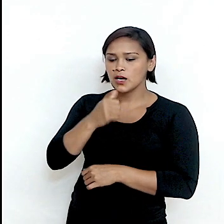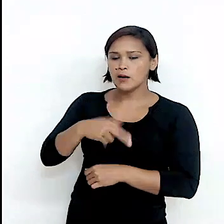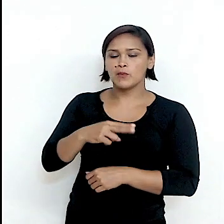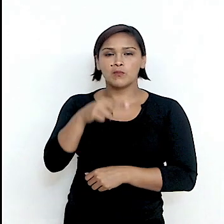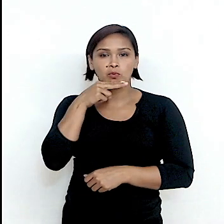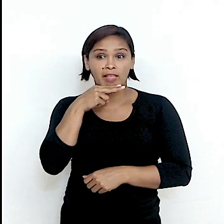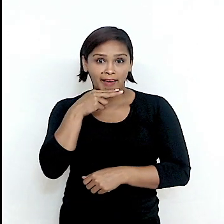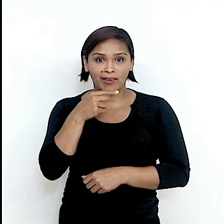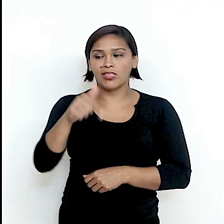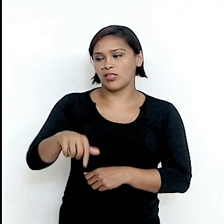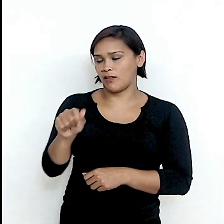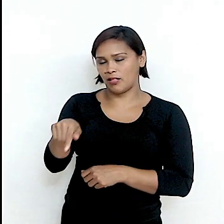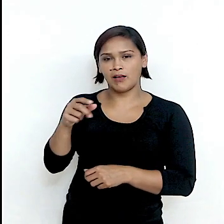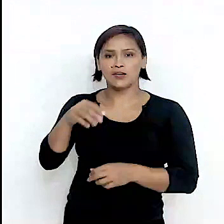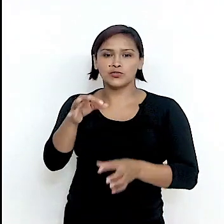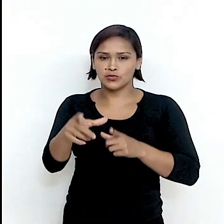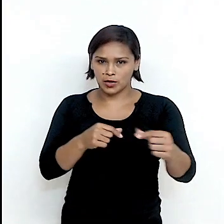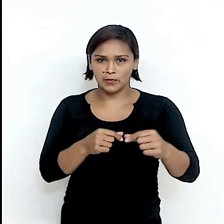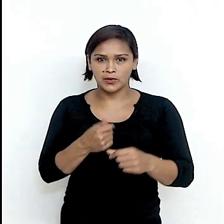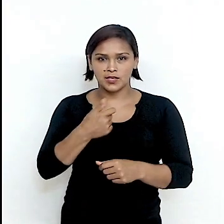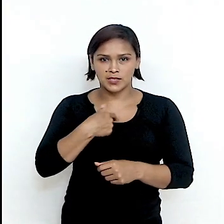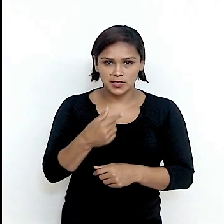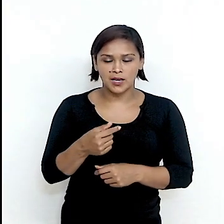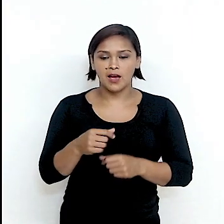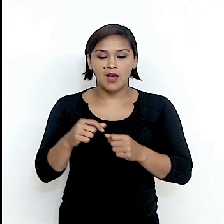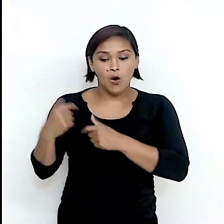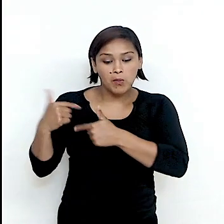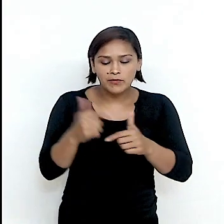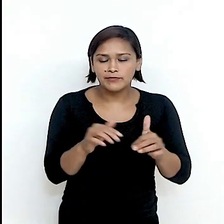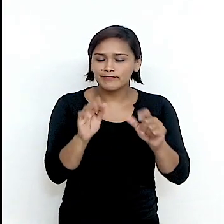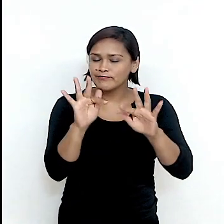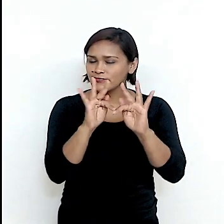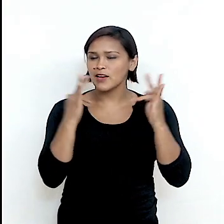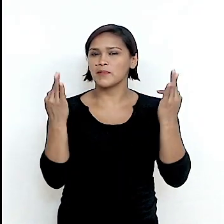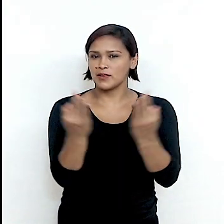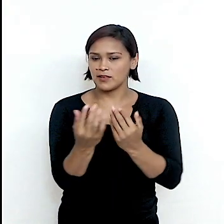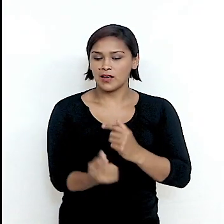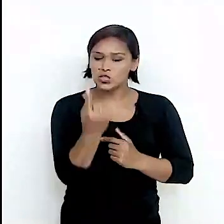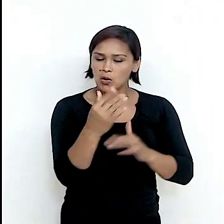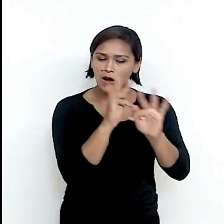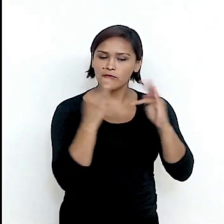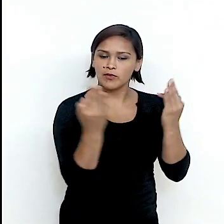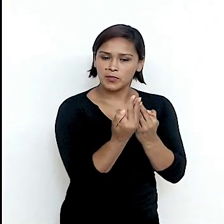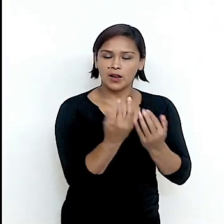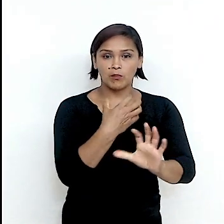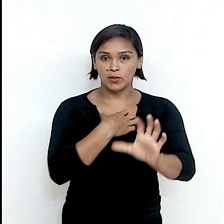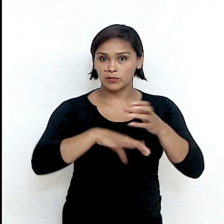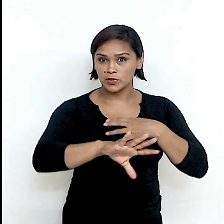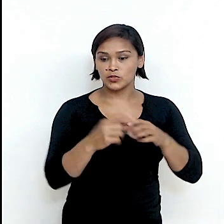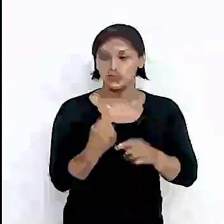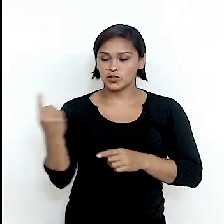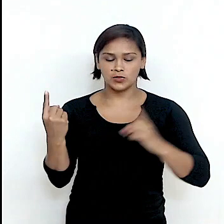japoneses quatro avós japoneses deram uma familiaridade e a simbiose única é uma é uma Ásia